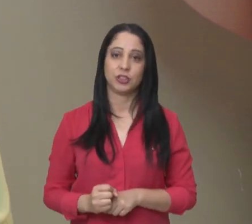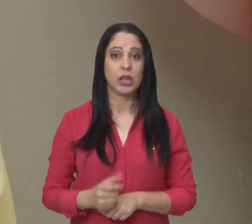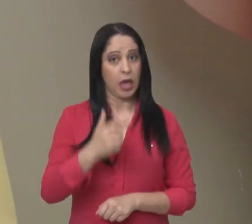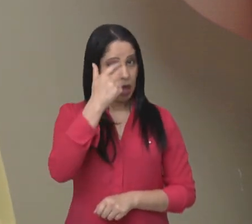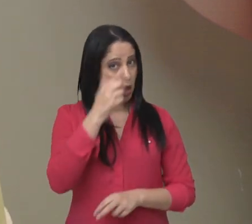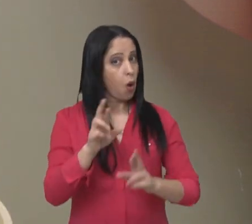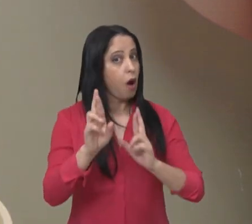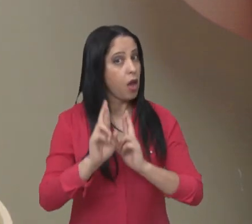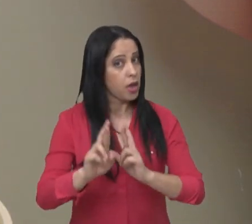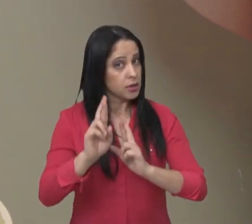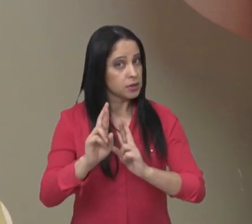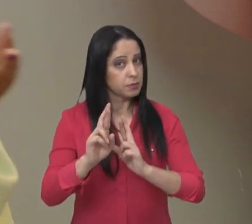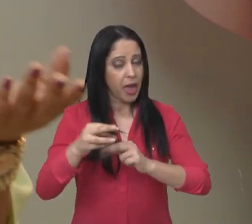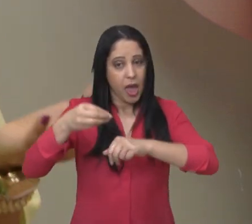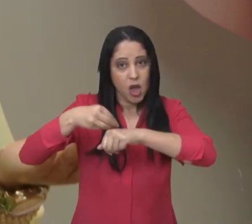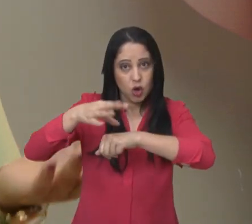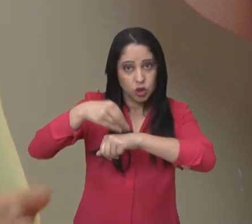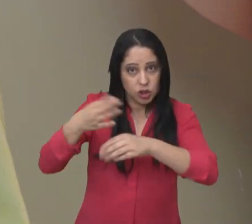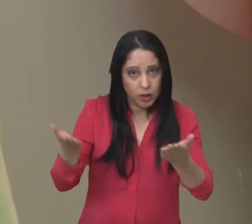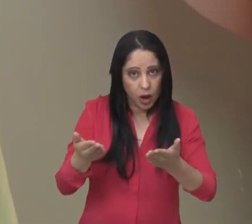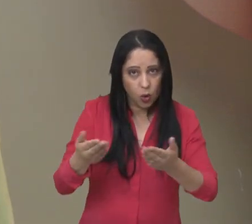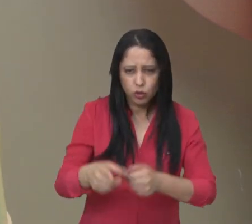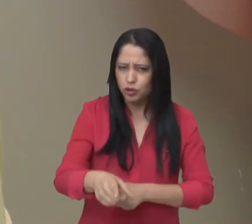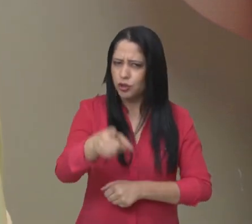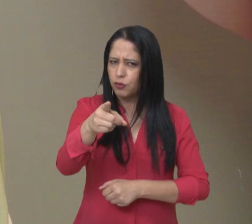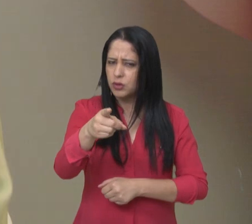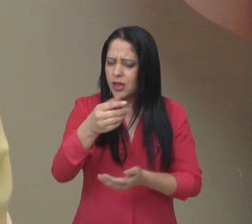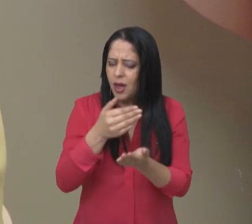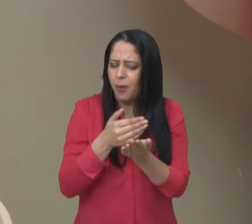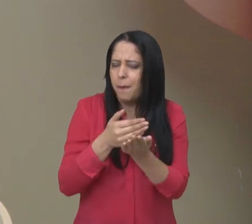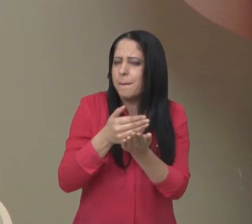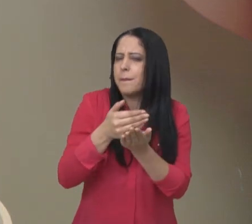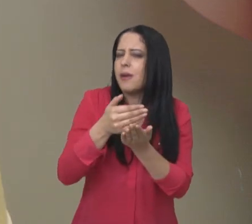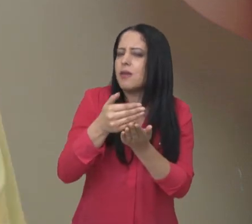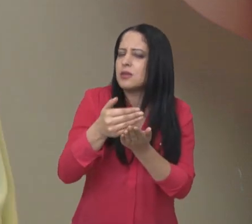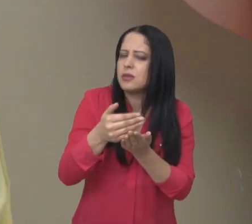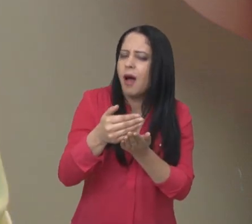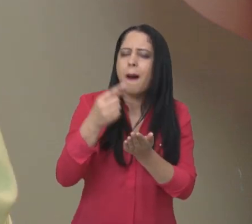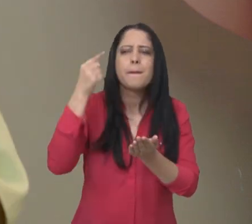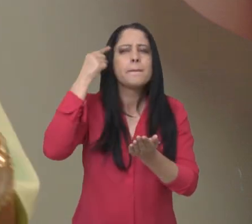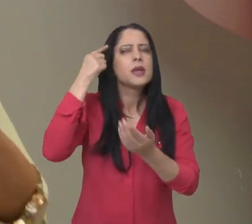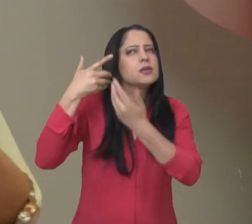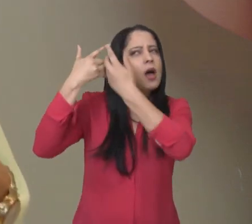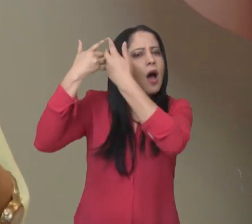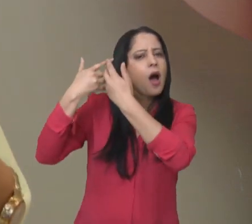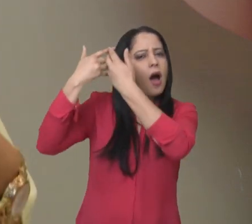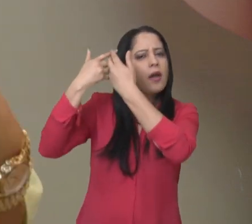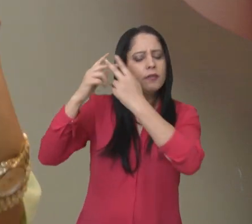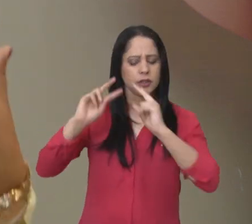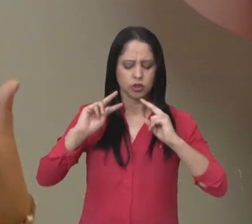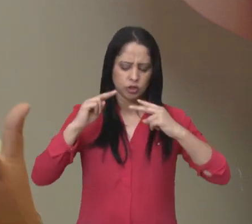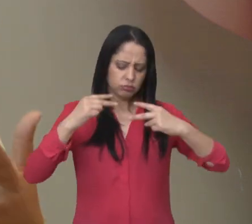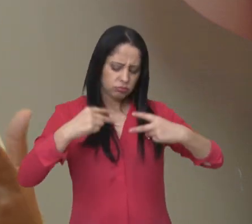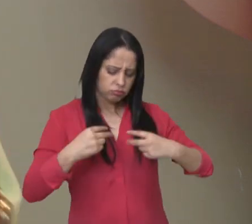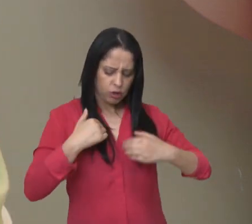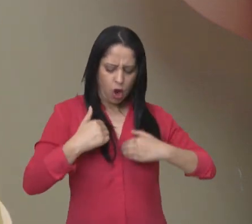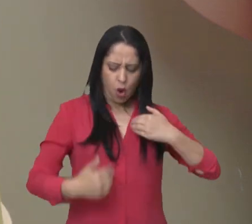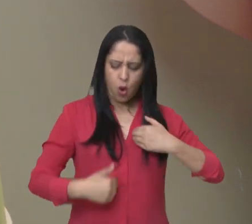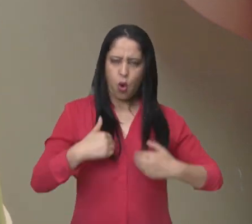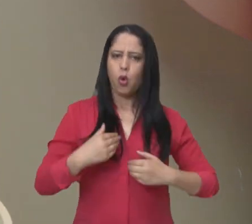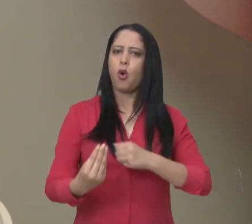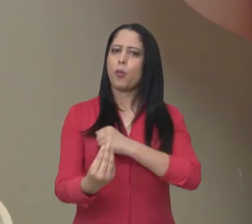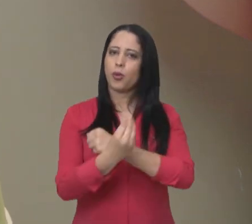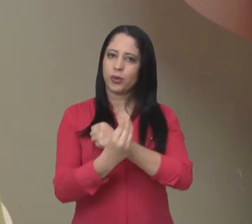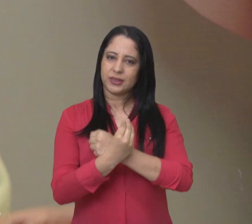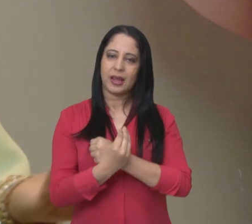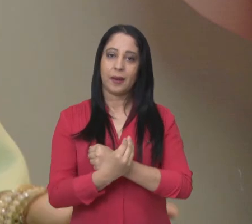doenças. Eu espero, e o doutor Marcelo Felipe também, que com as dicas de hoje você comece a olhar aí com mais carinho para essa parte